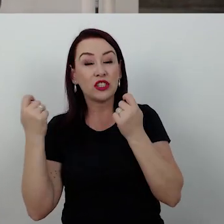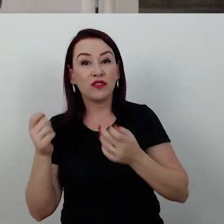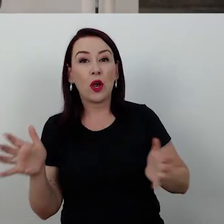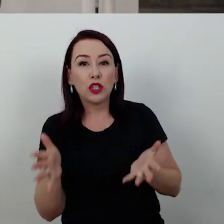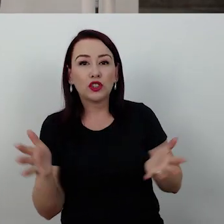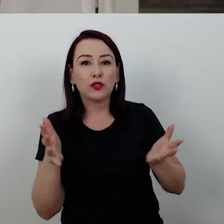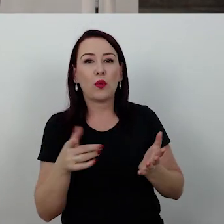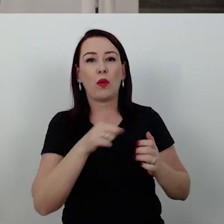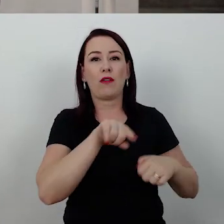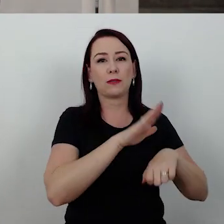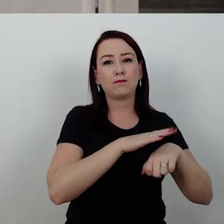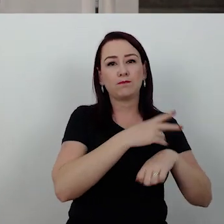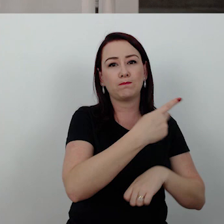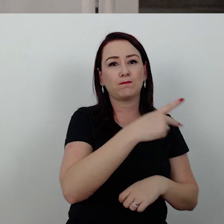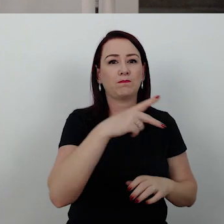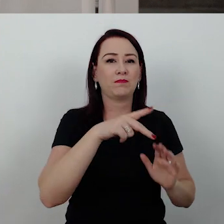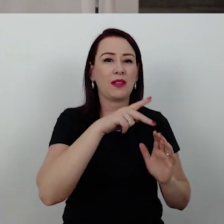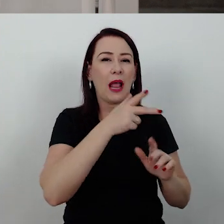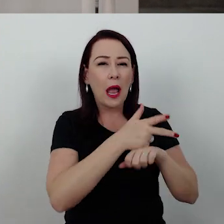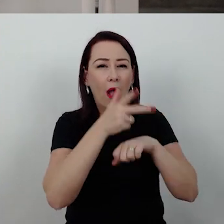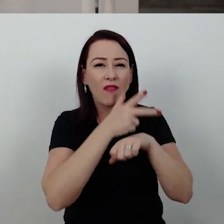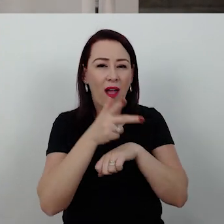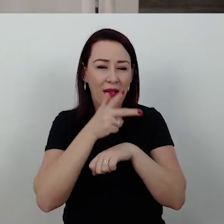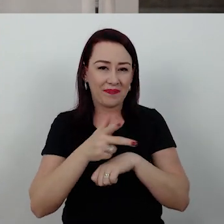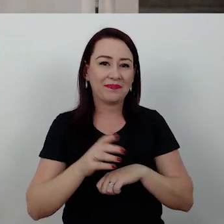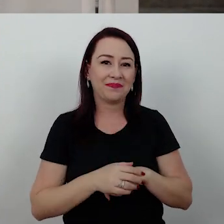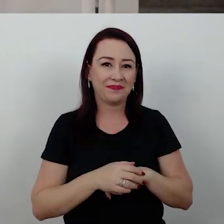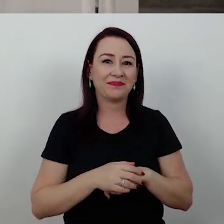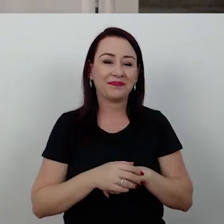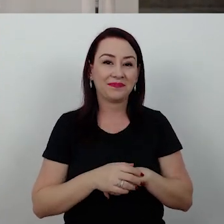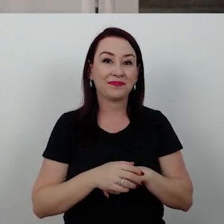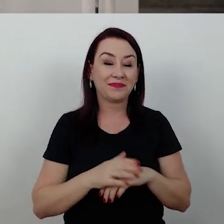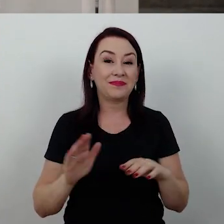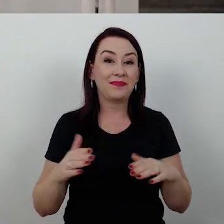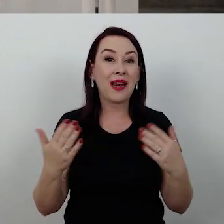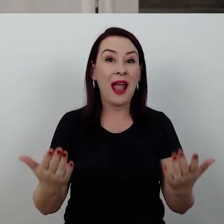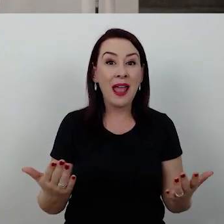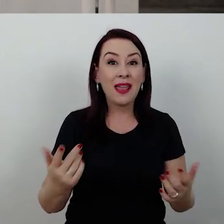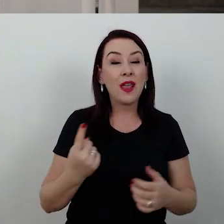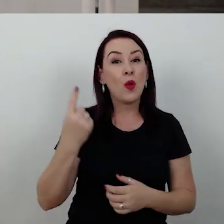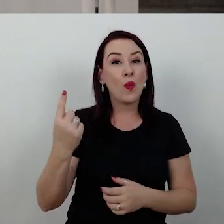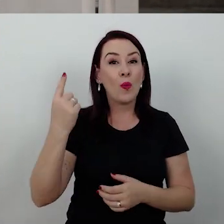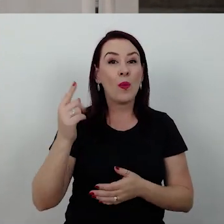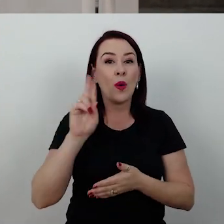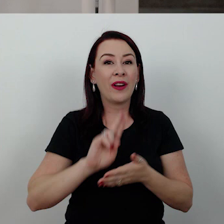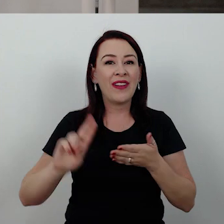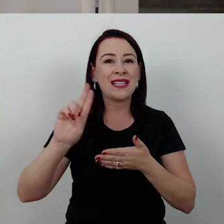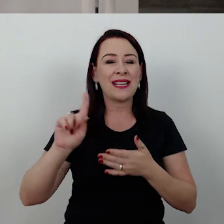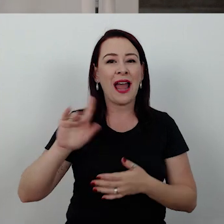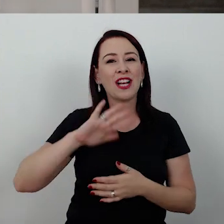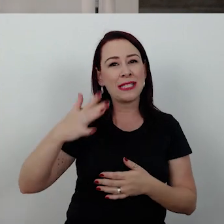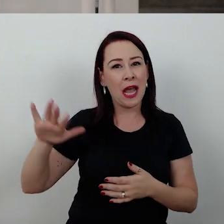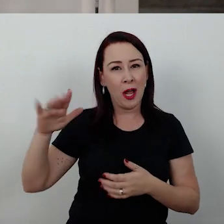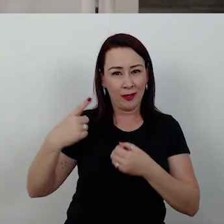a produção autoral. E aí isso começa... Aí uma universidade em Santos abre um curso